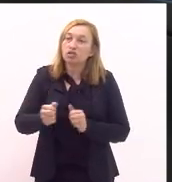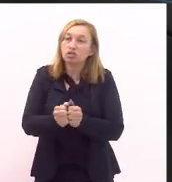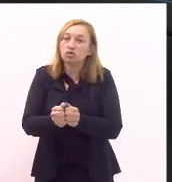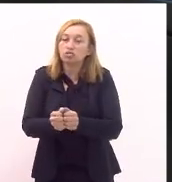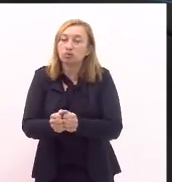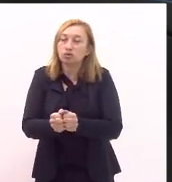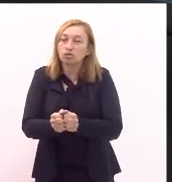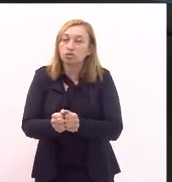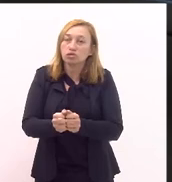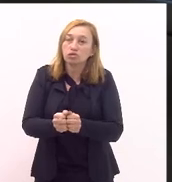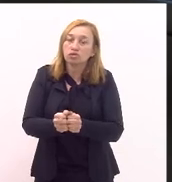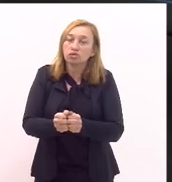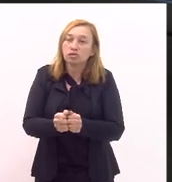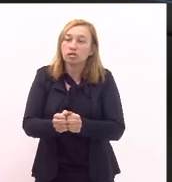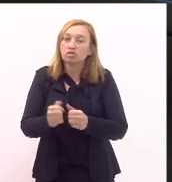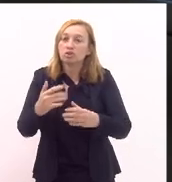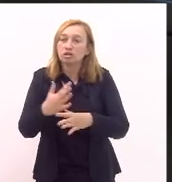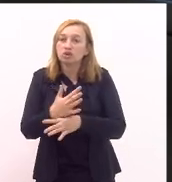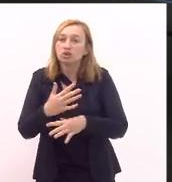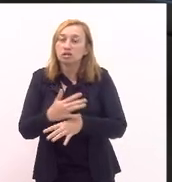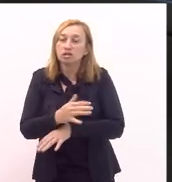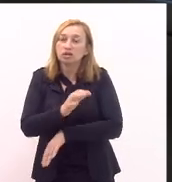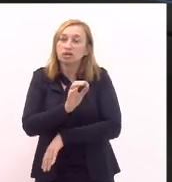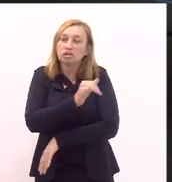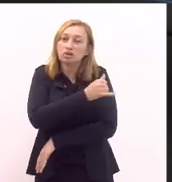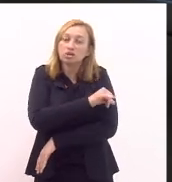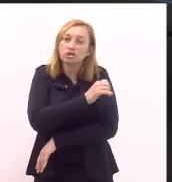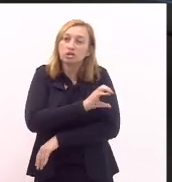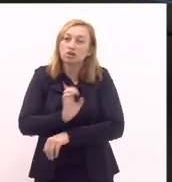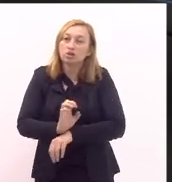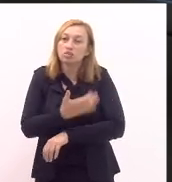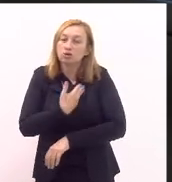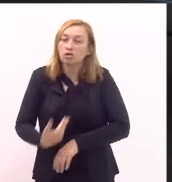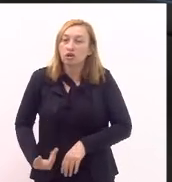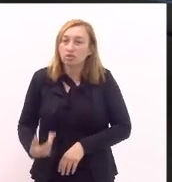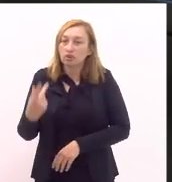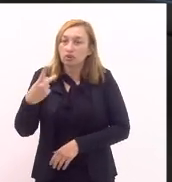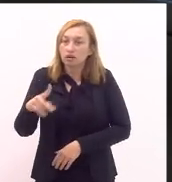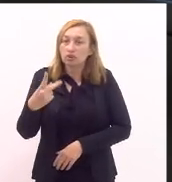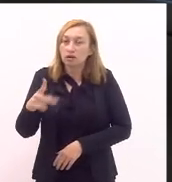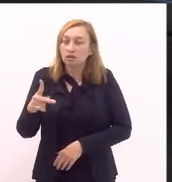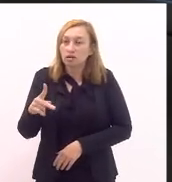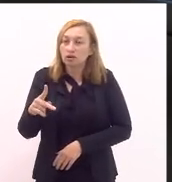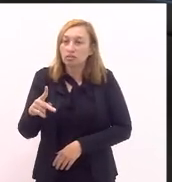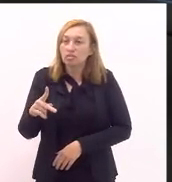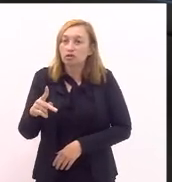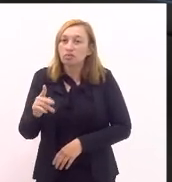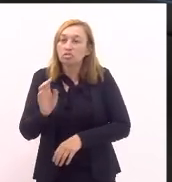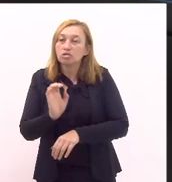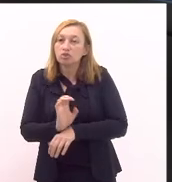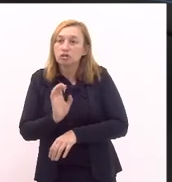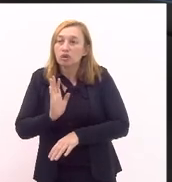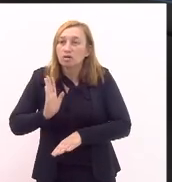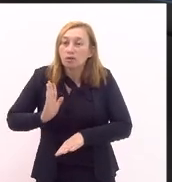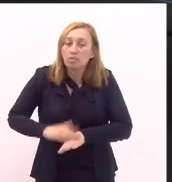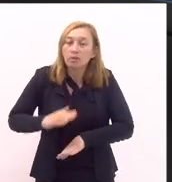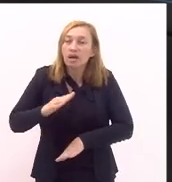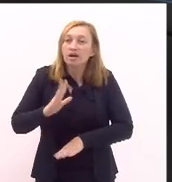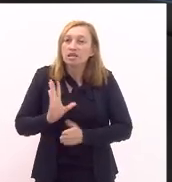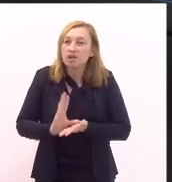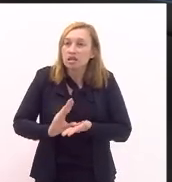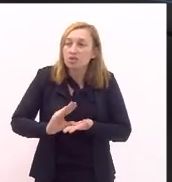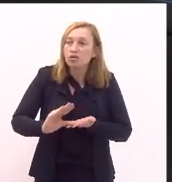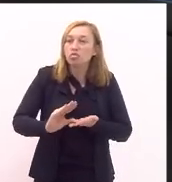por esse Estado do Rio de Janeiro e no governo do Lula foi quando esse estado mais